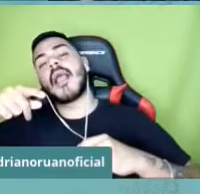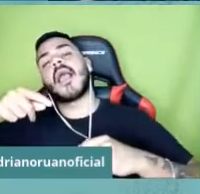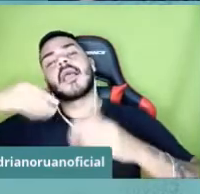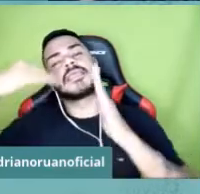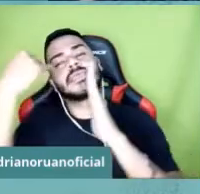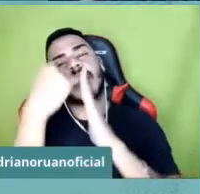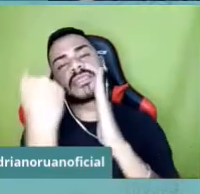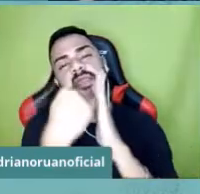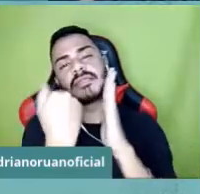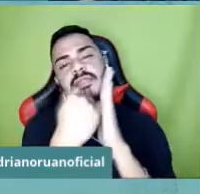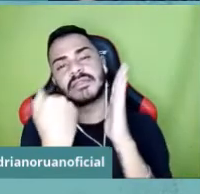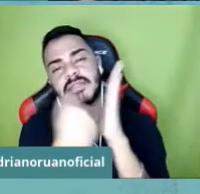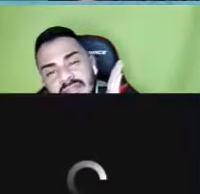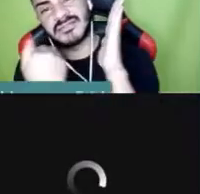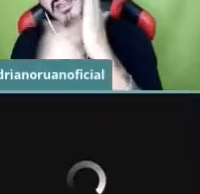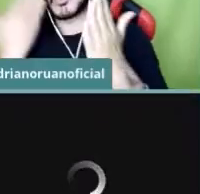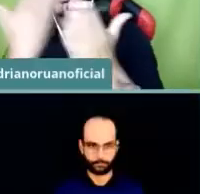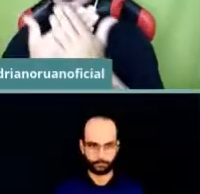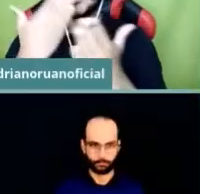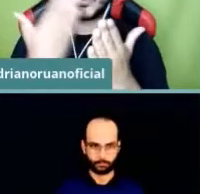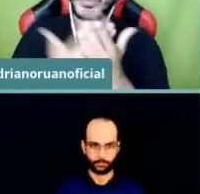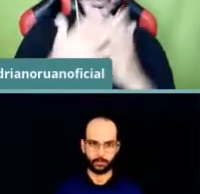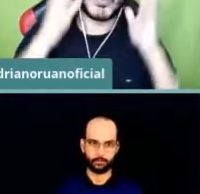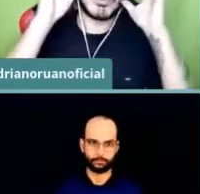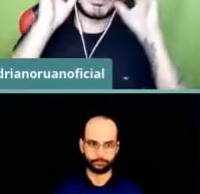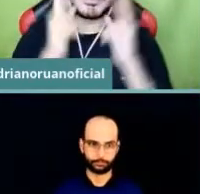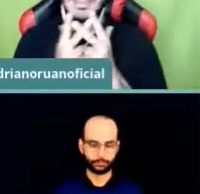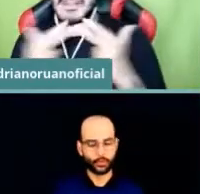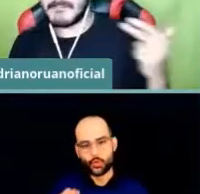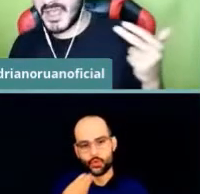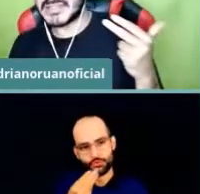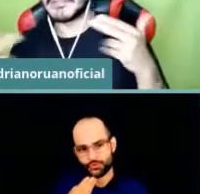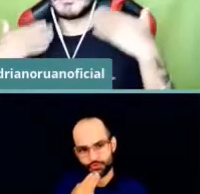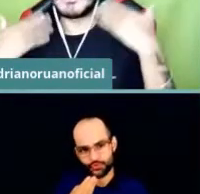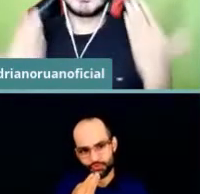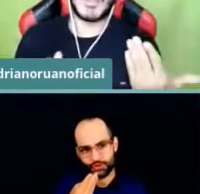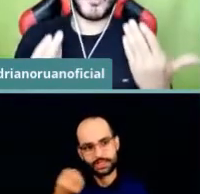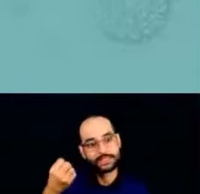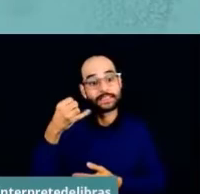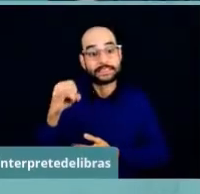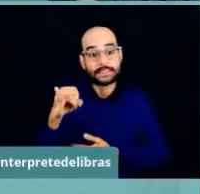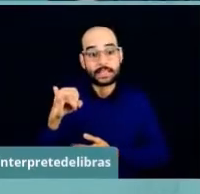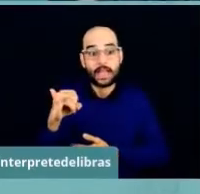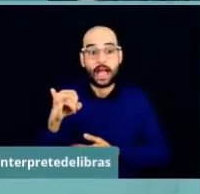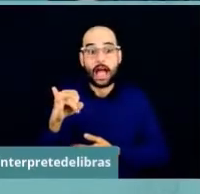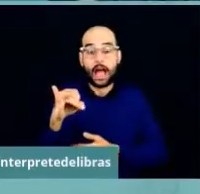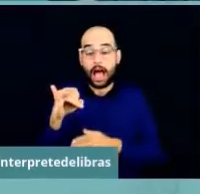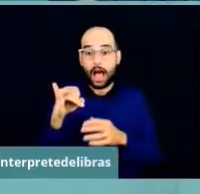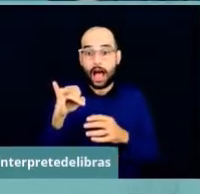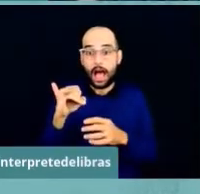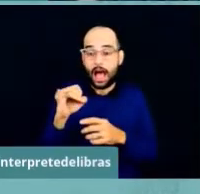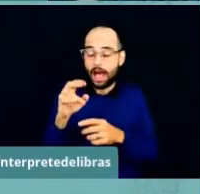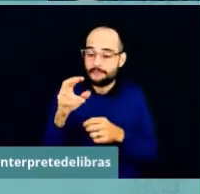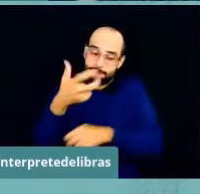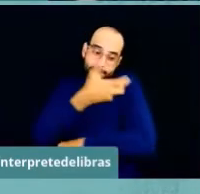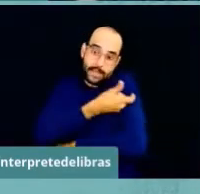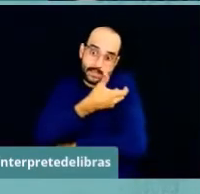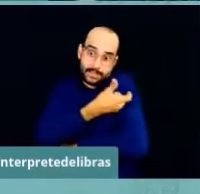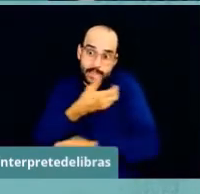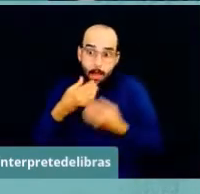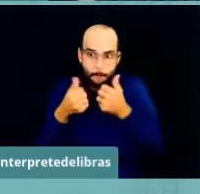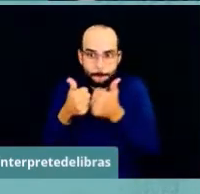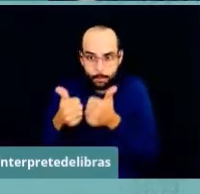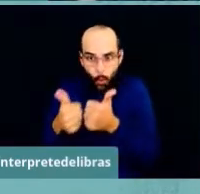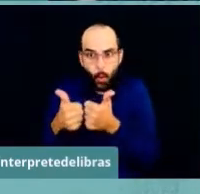nesses estudos animais, e aí, obviamente, essa vacina se mostrando segura em animais, a gente passa para uma segunda